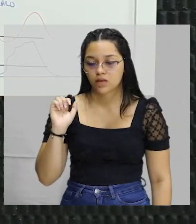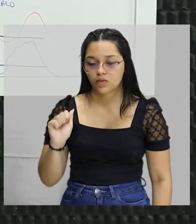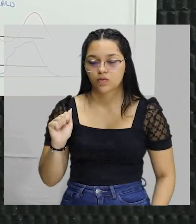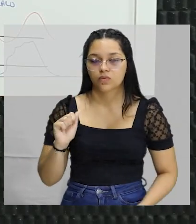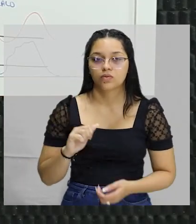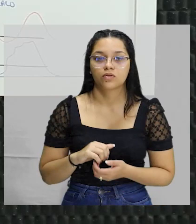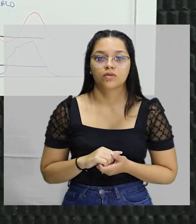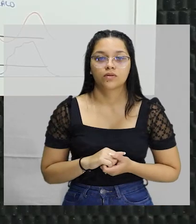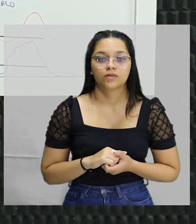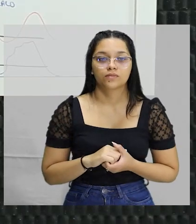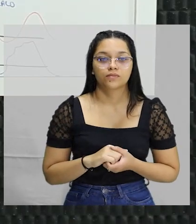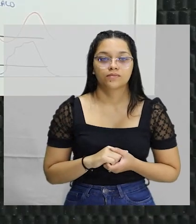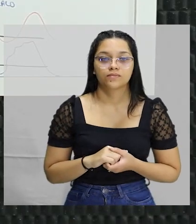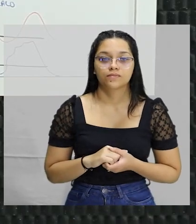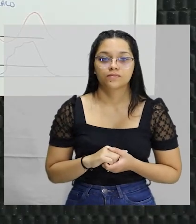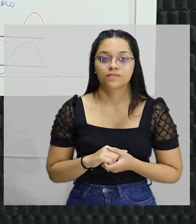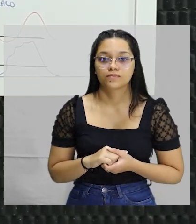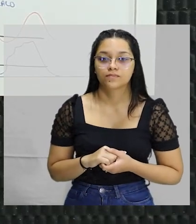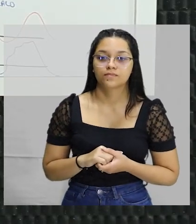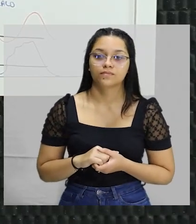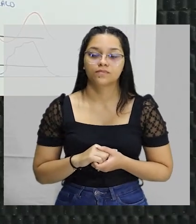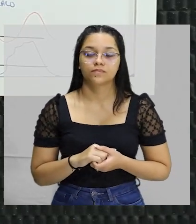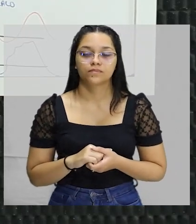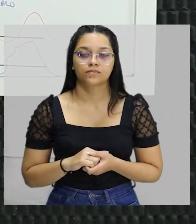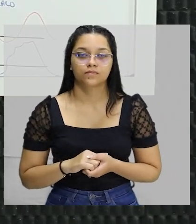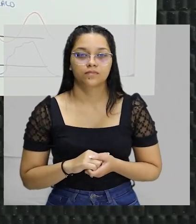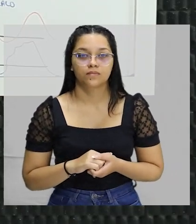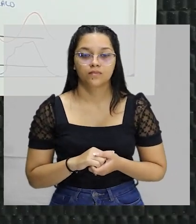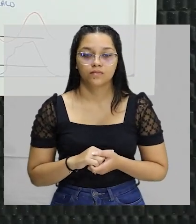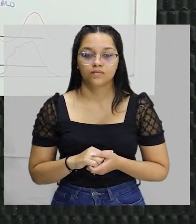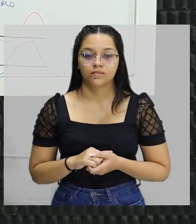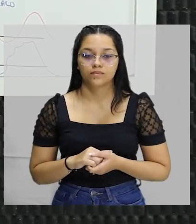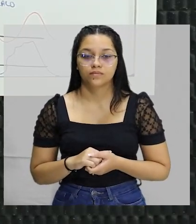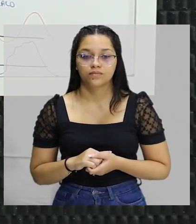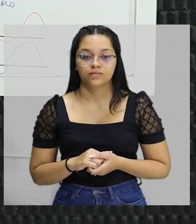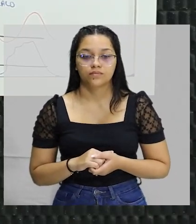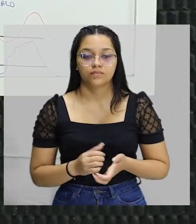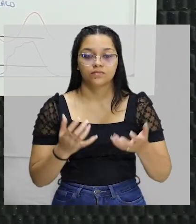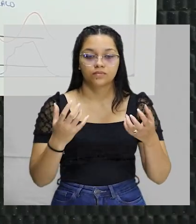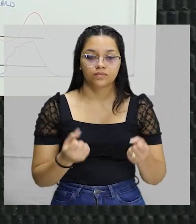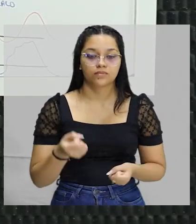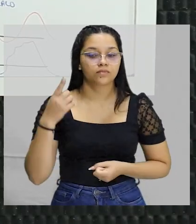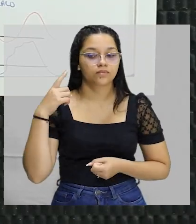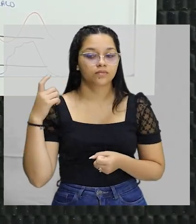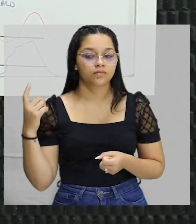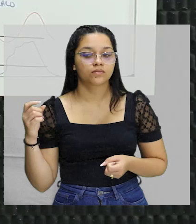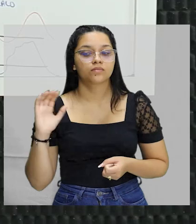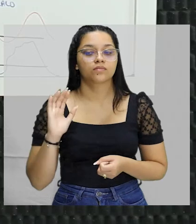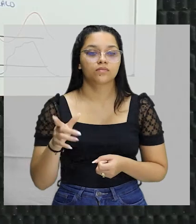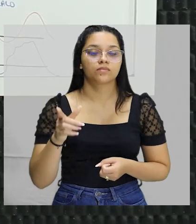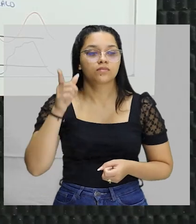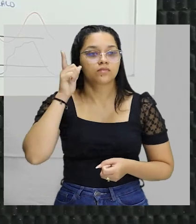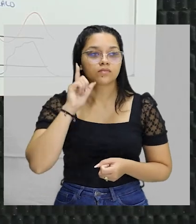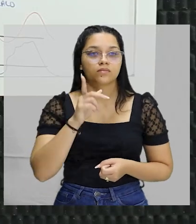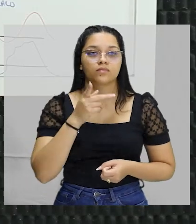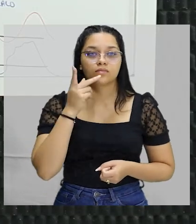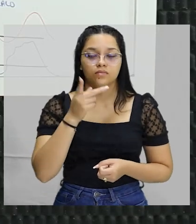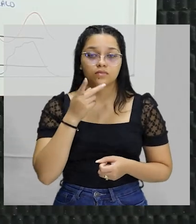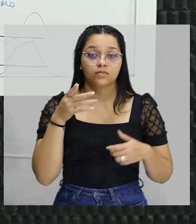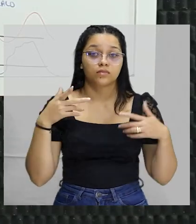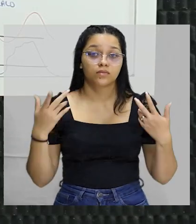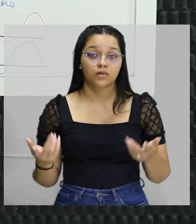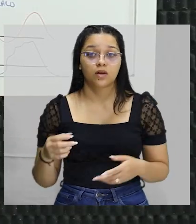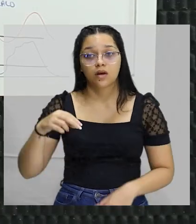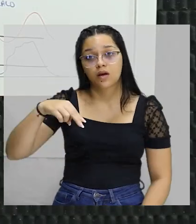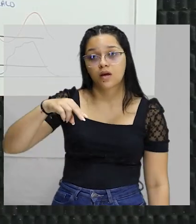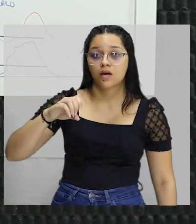frequência, não é, do som que ele está recebendo. Ok? Então ele recebe o som e a partir dali ele consegue dizer qual